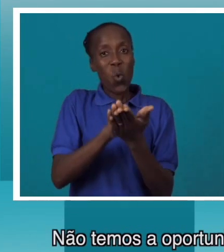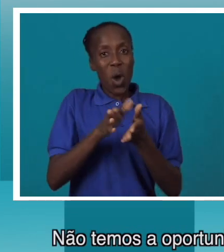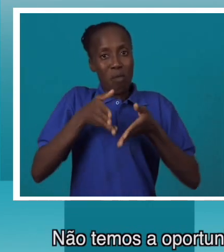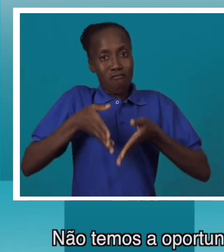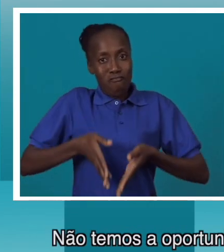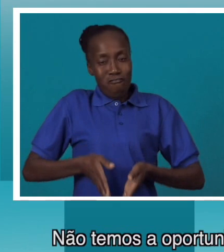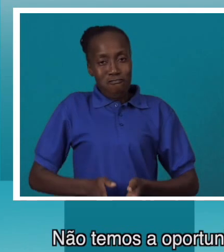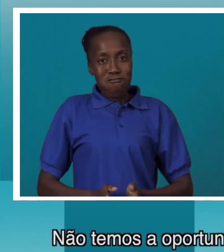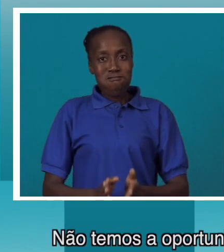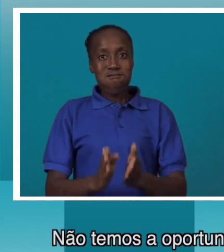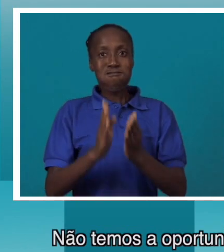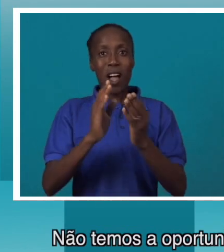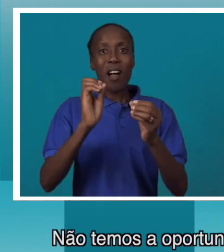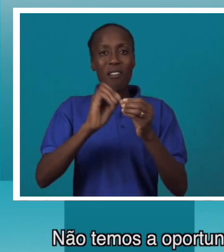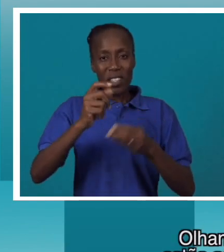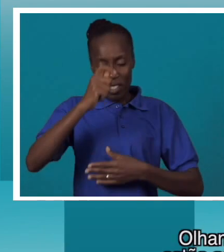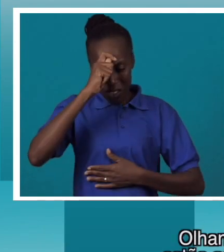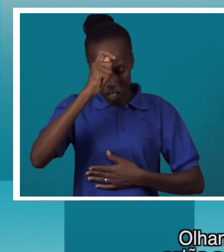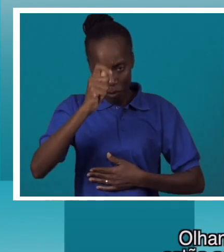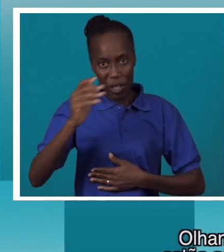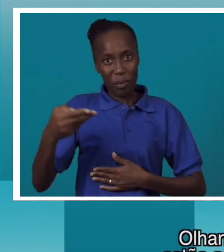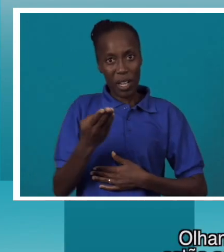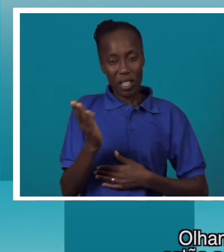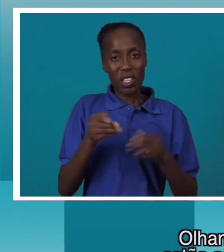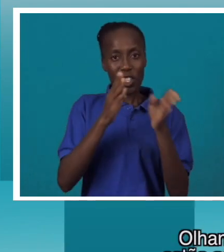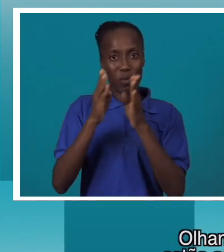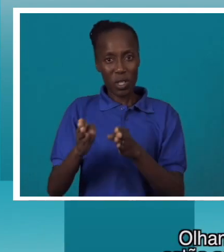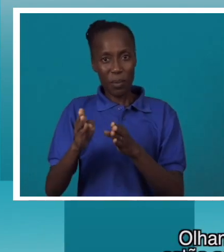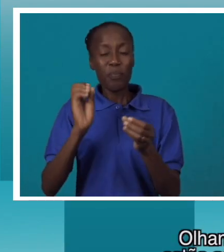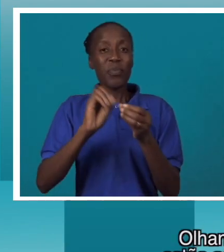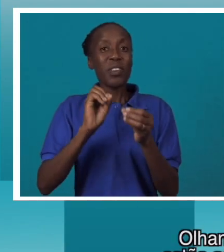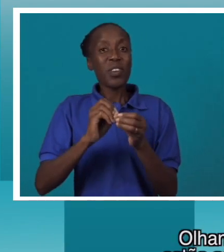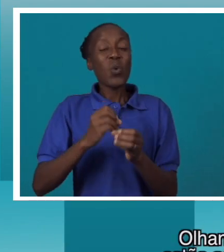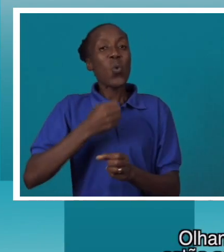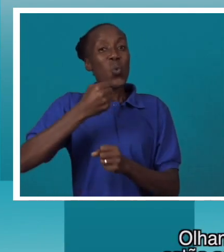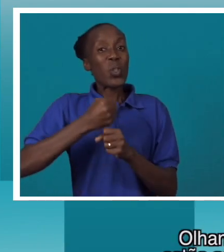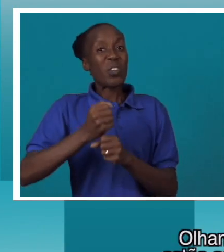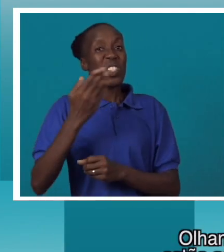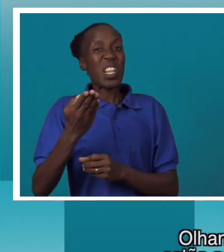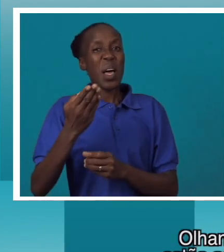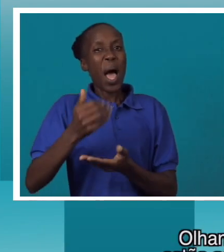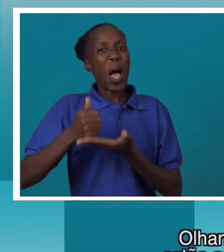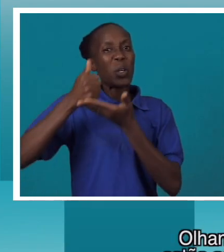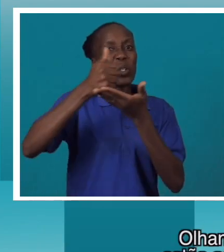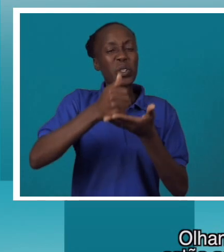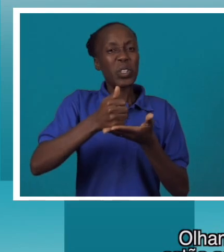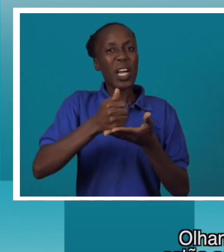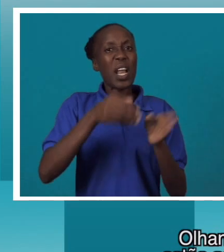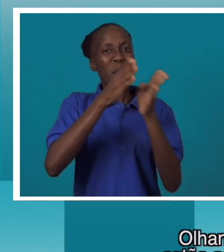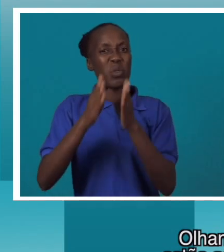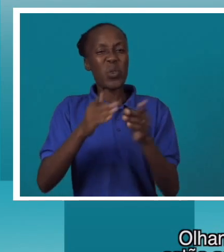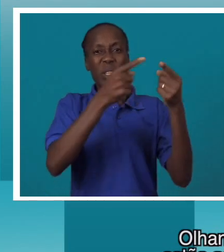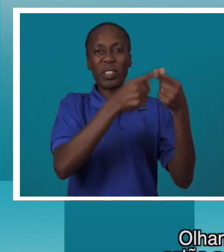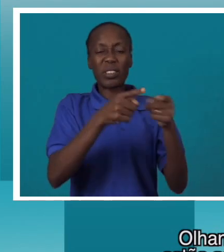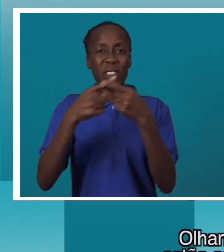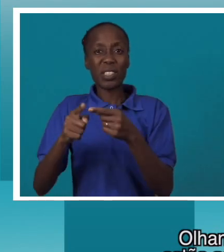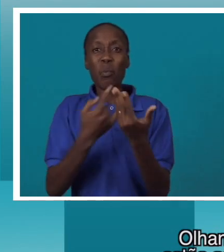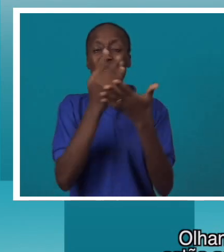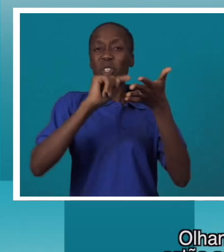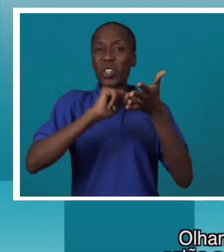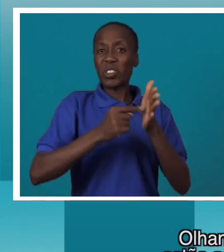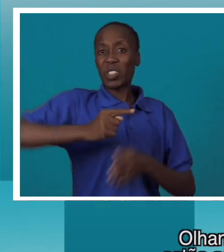uma maternidade condigna olhando para aquilo que são os serviços lá não estão adaptados para a